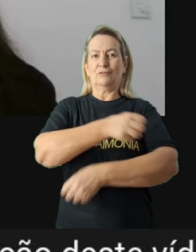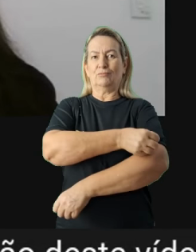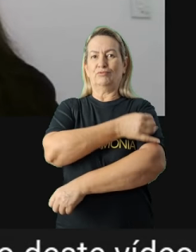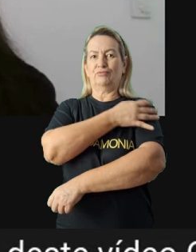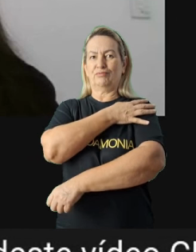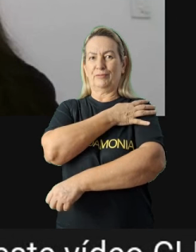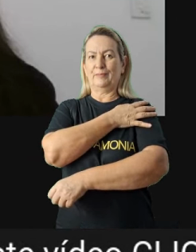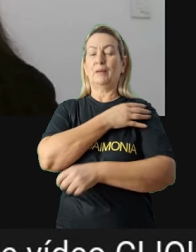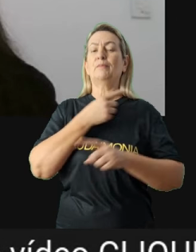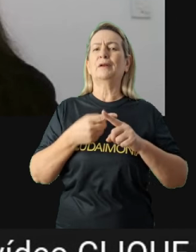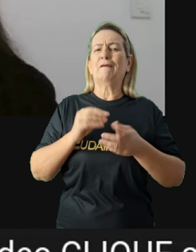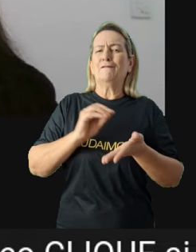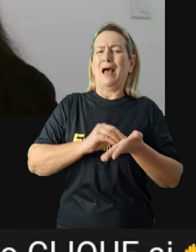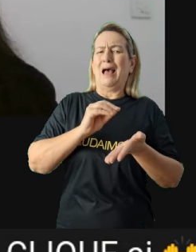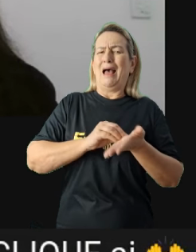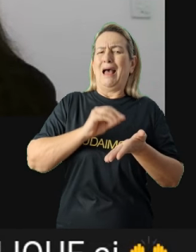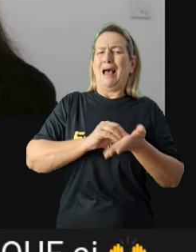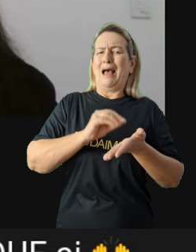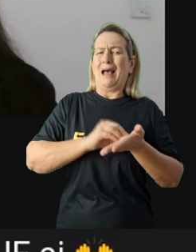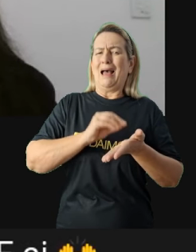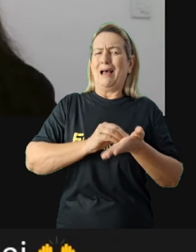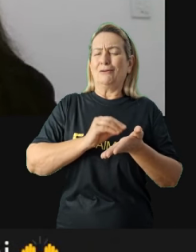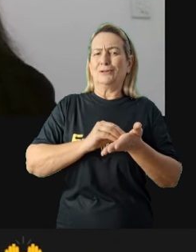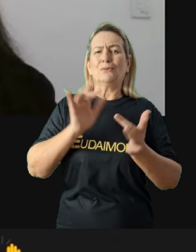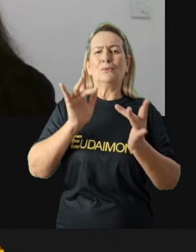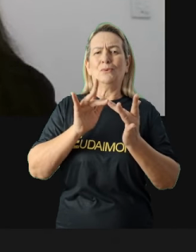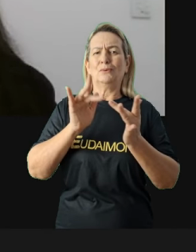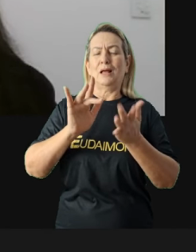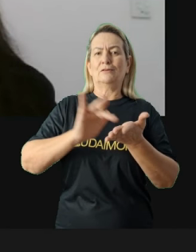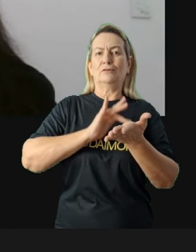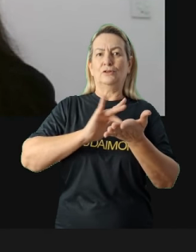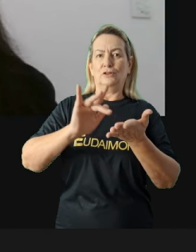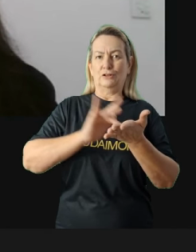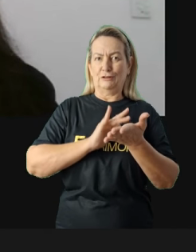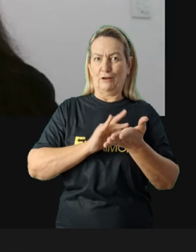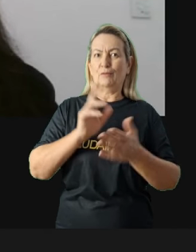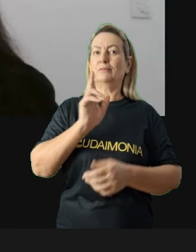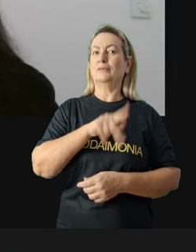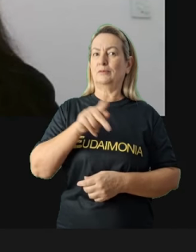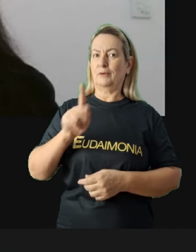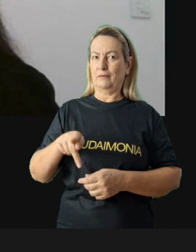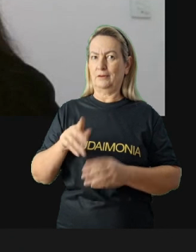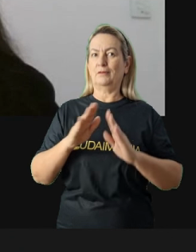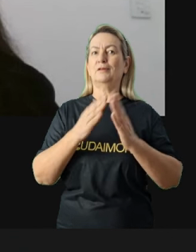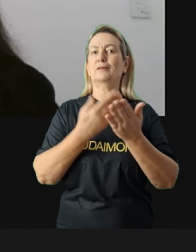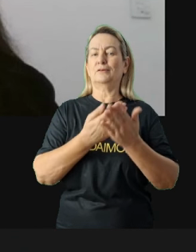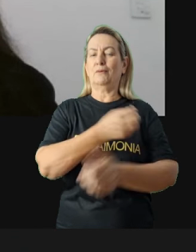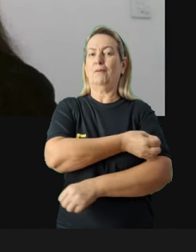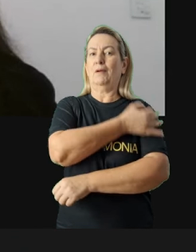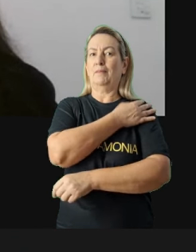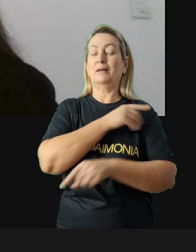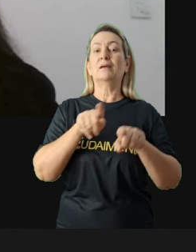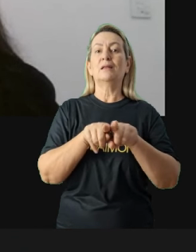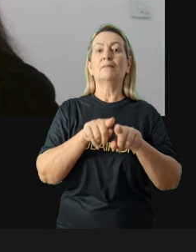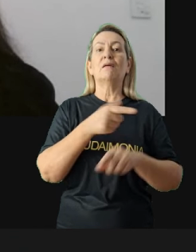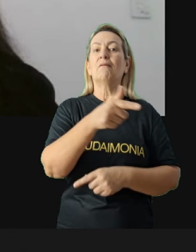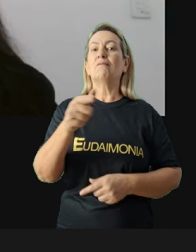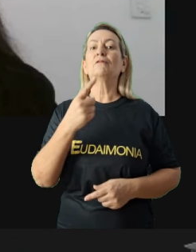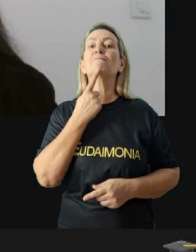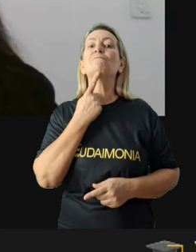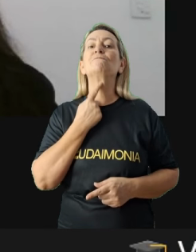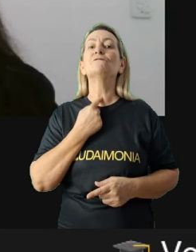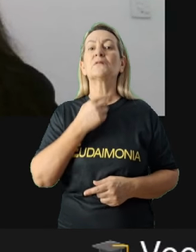a falta de fluência digital, que é gritante, quanto a não vontade